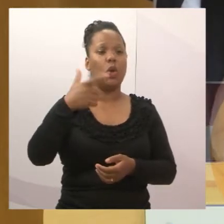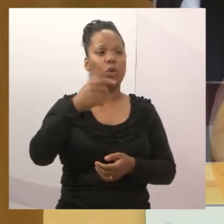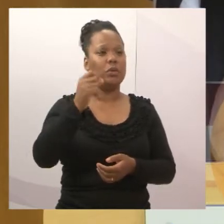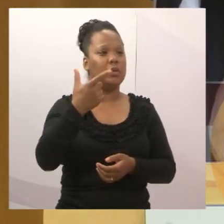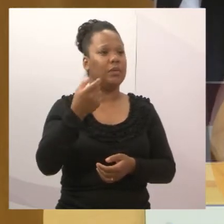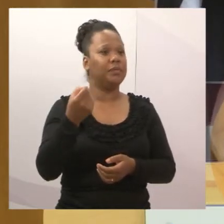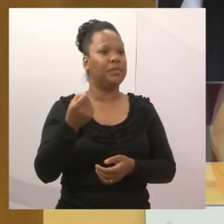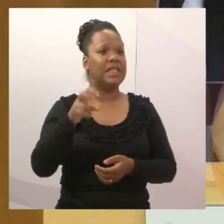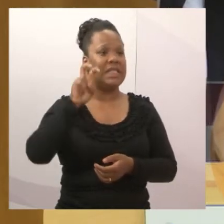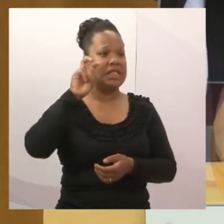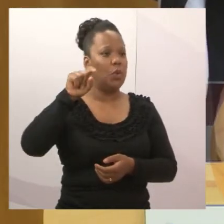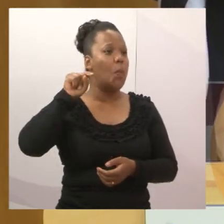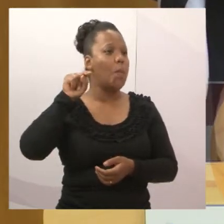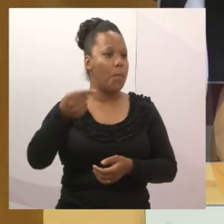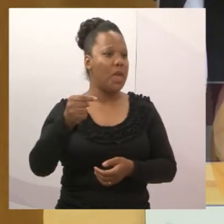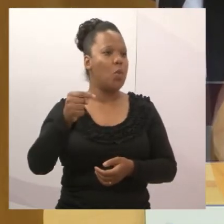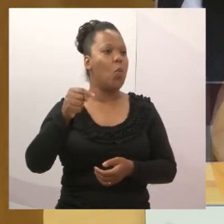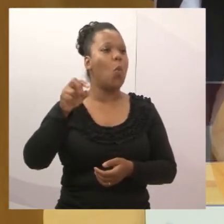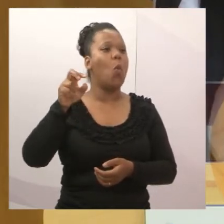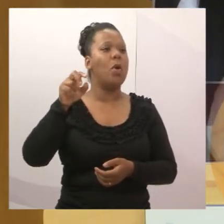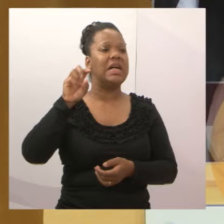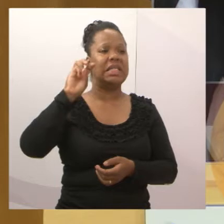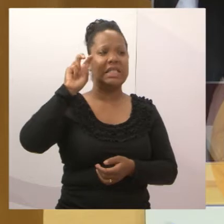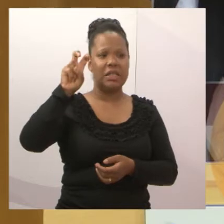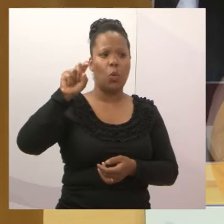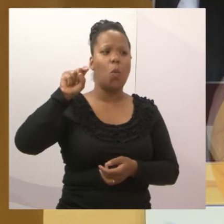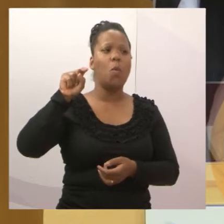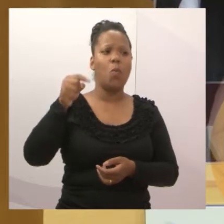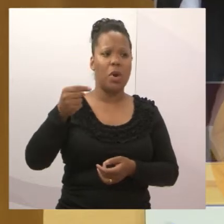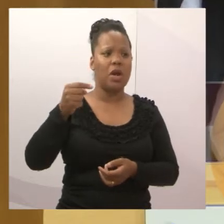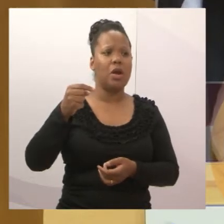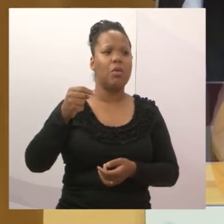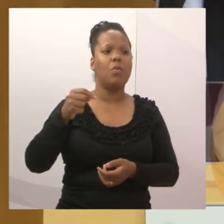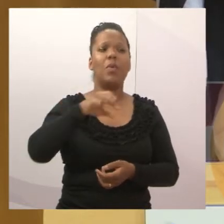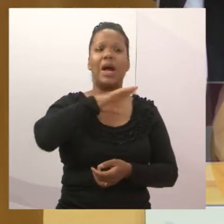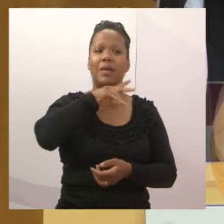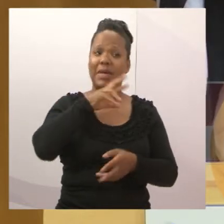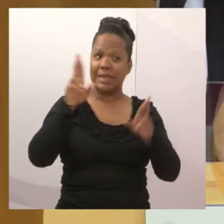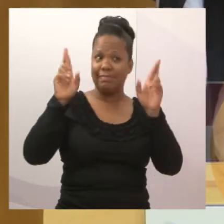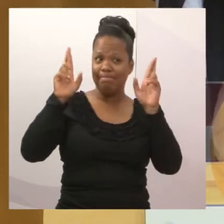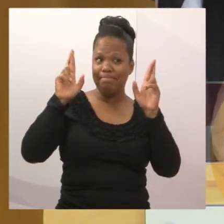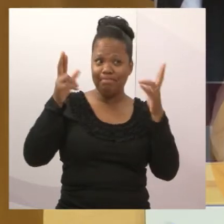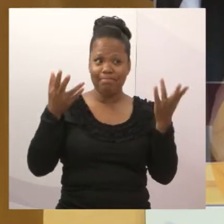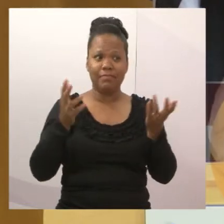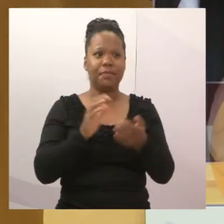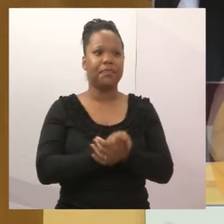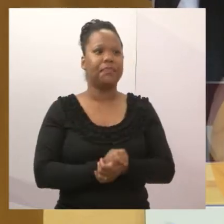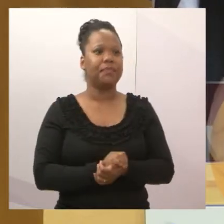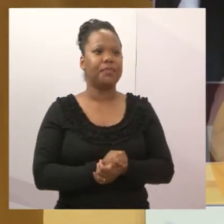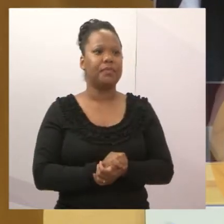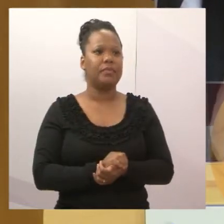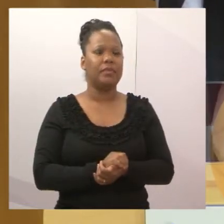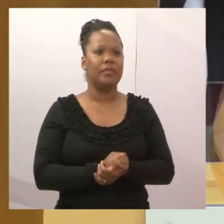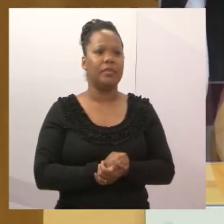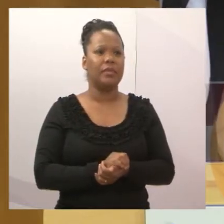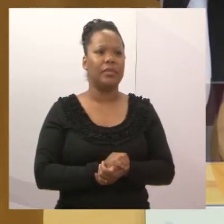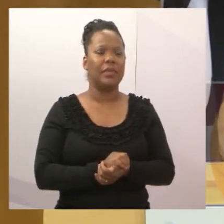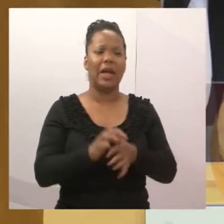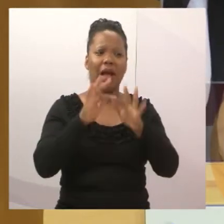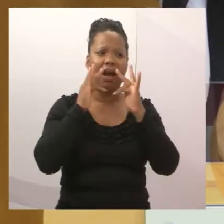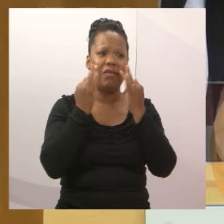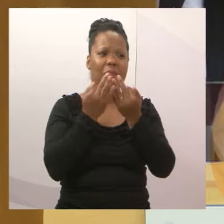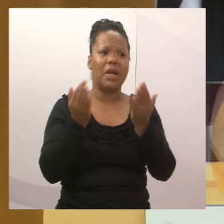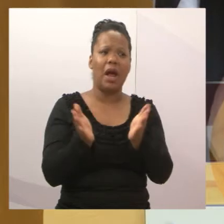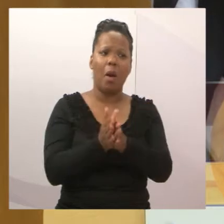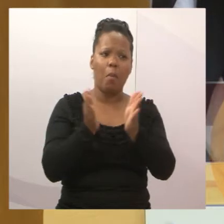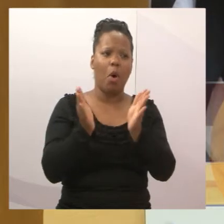2020, 5.000 animais. Vou torcer para que isso aconteça. E isso permitirá que as famílias de baixa renda